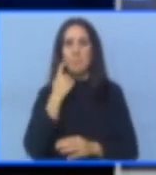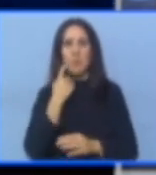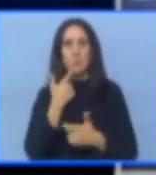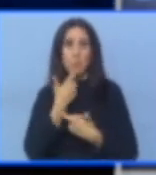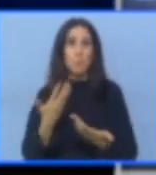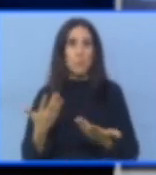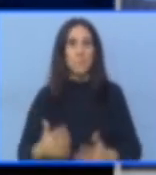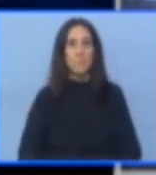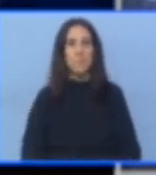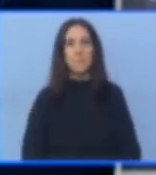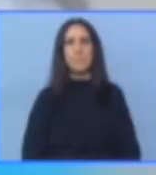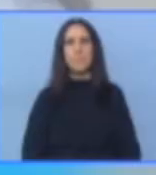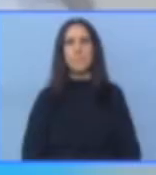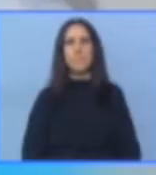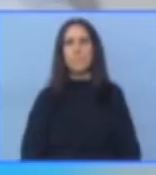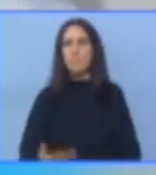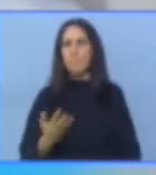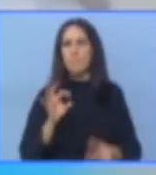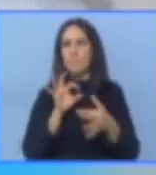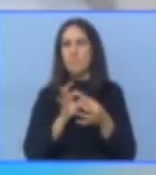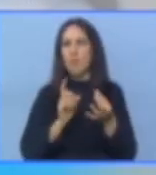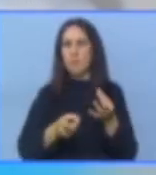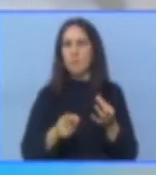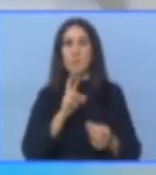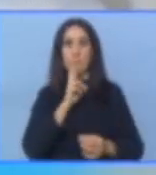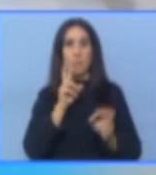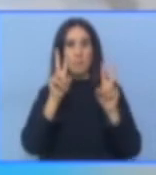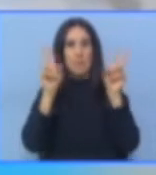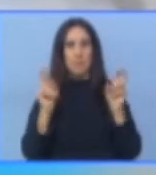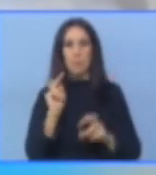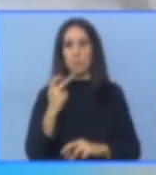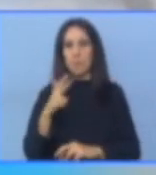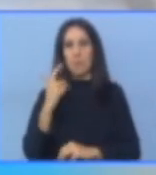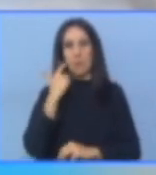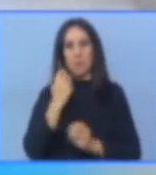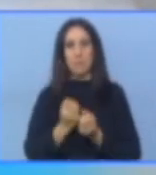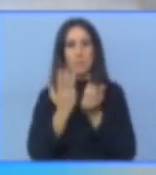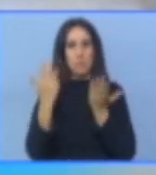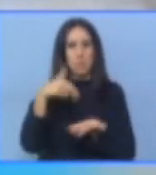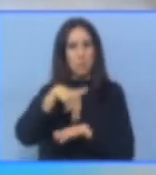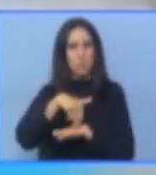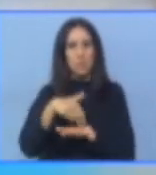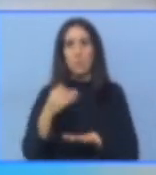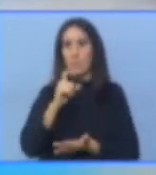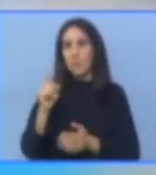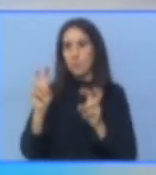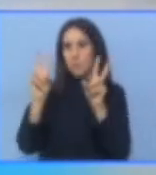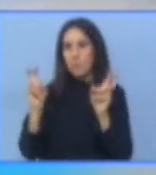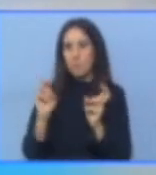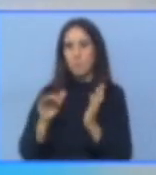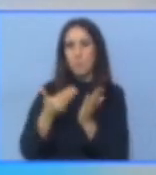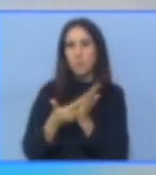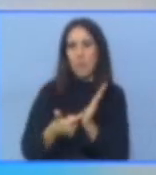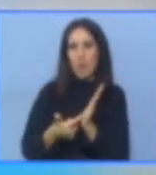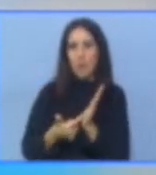isso. Que ligação tem o tema de Fátima, do centenário das aparições, o tema da paz aí proposto